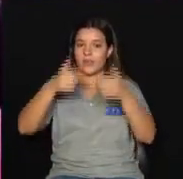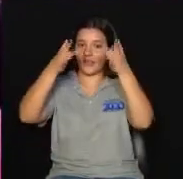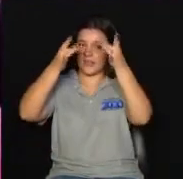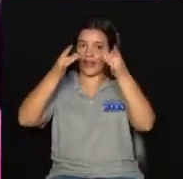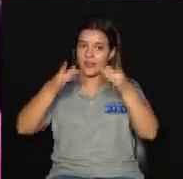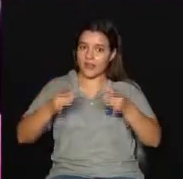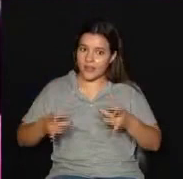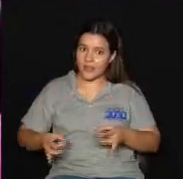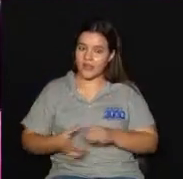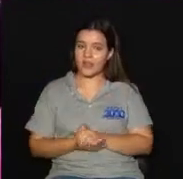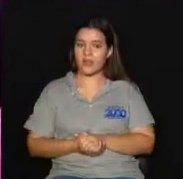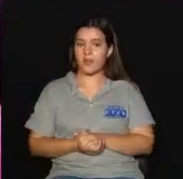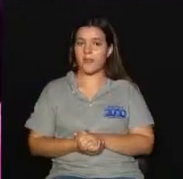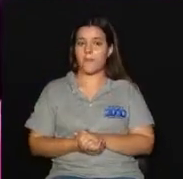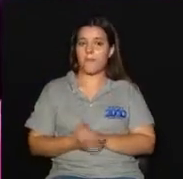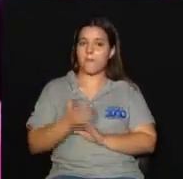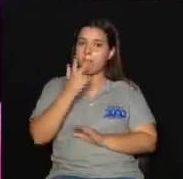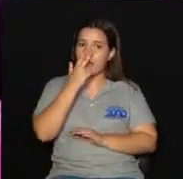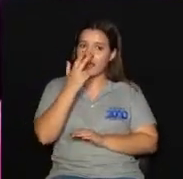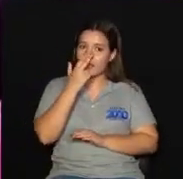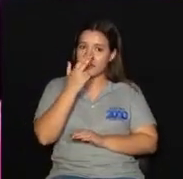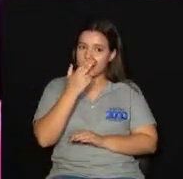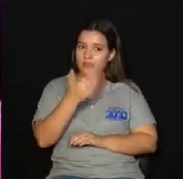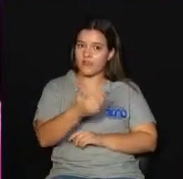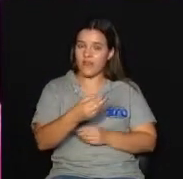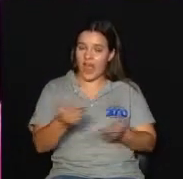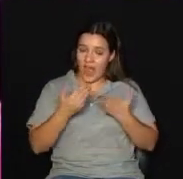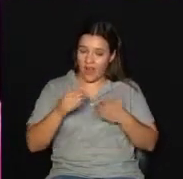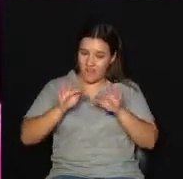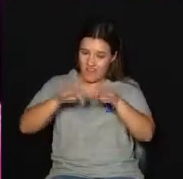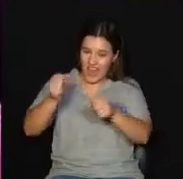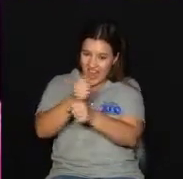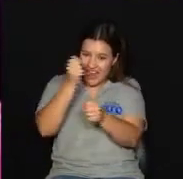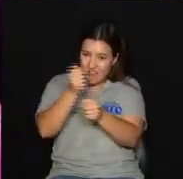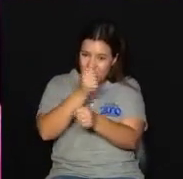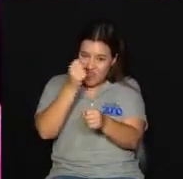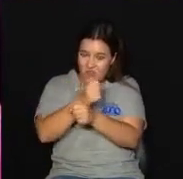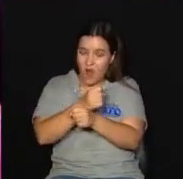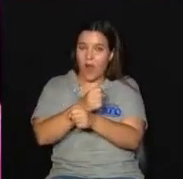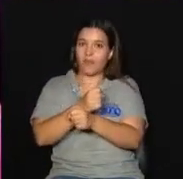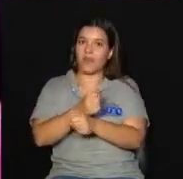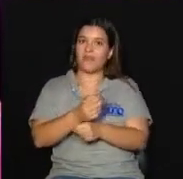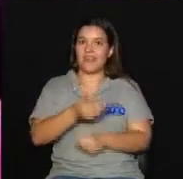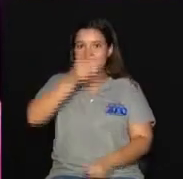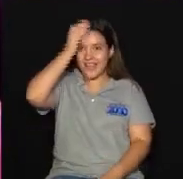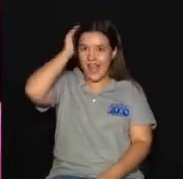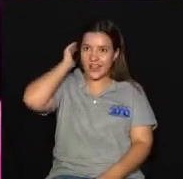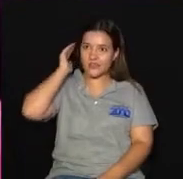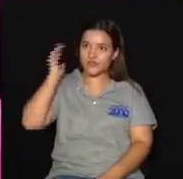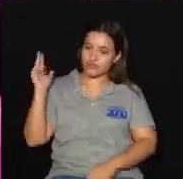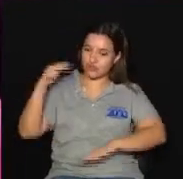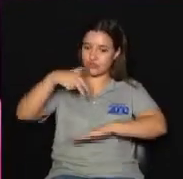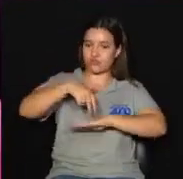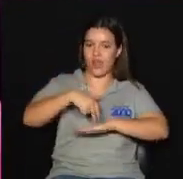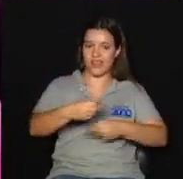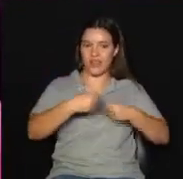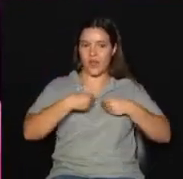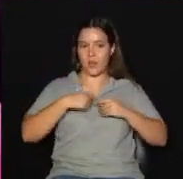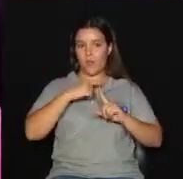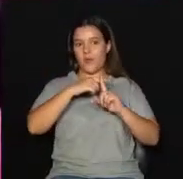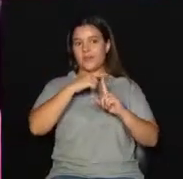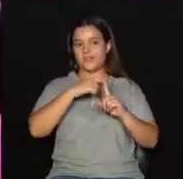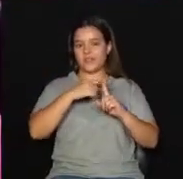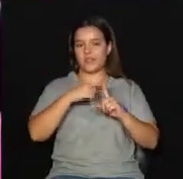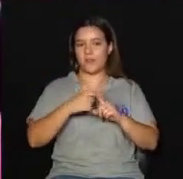que terá, vamos dizer assim, consequências positivas para o Dário. Mas é óbvio que o resto